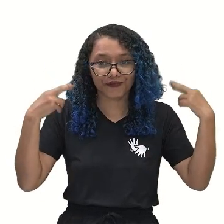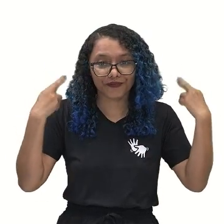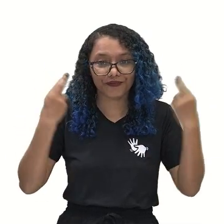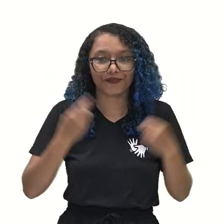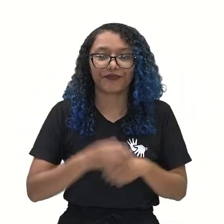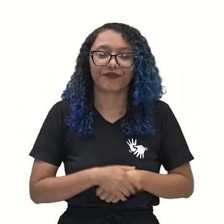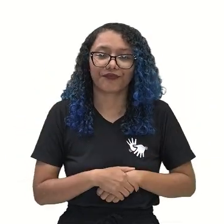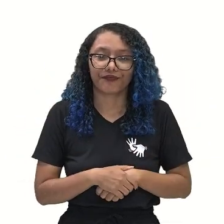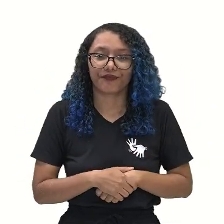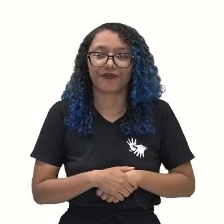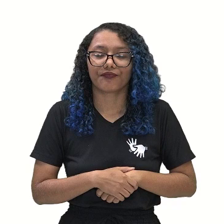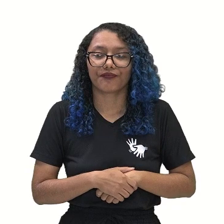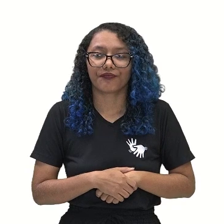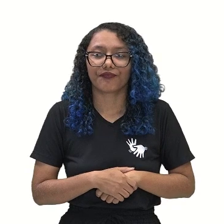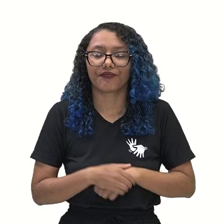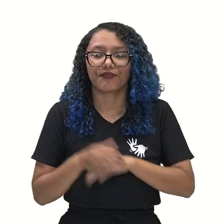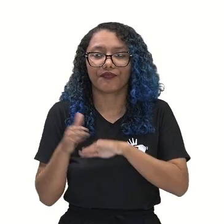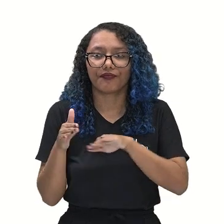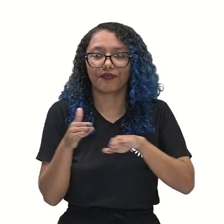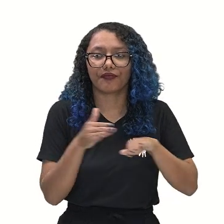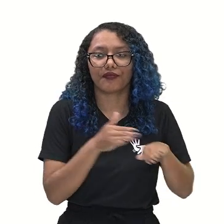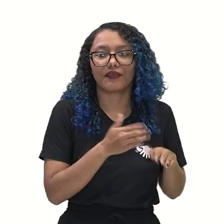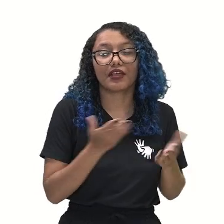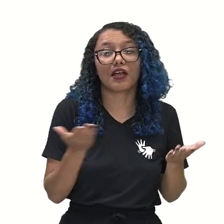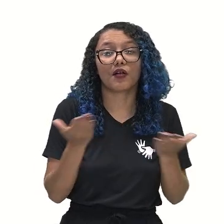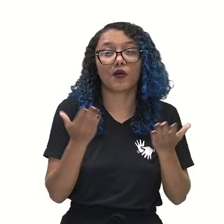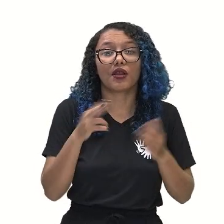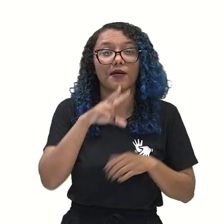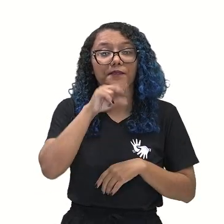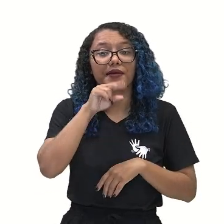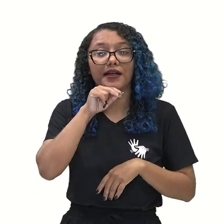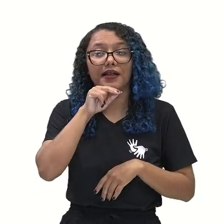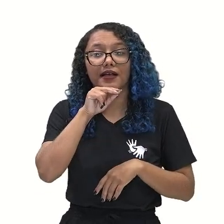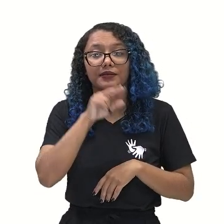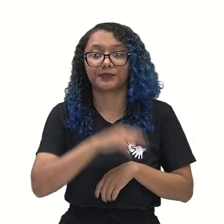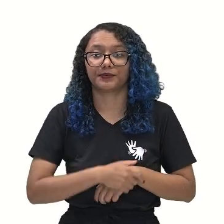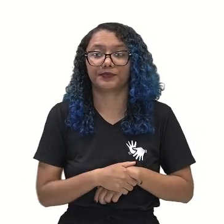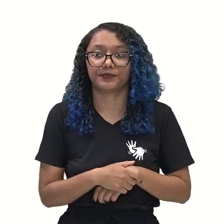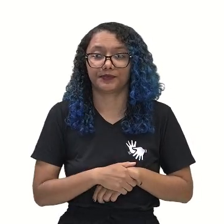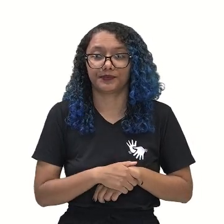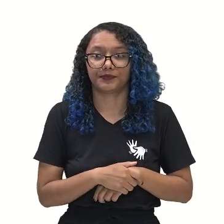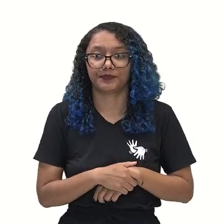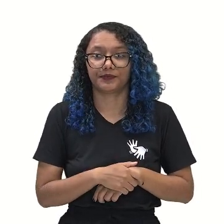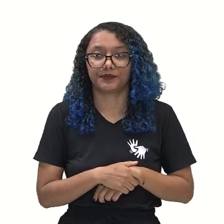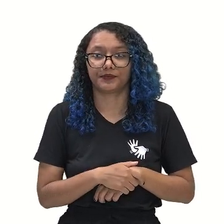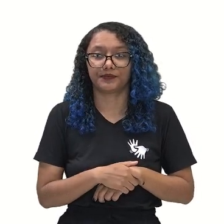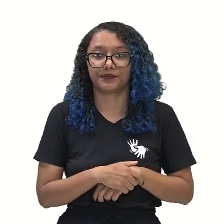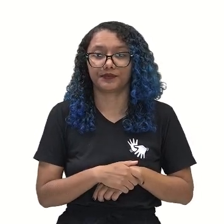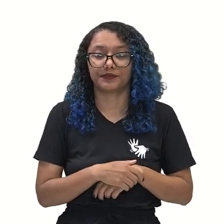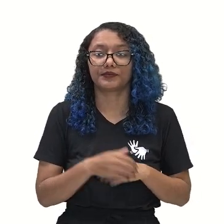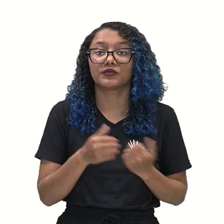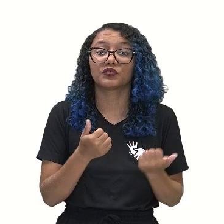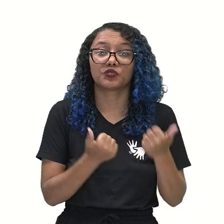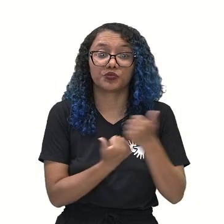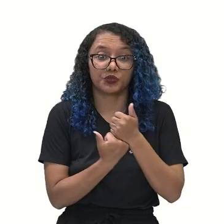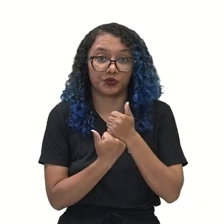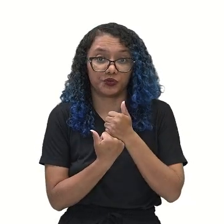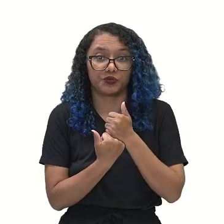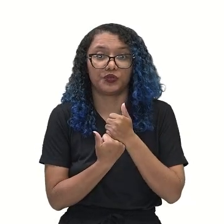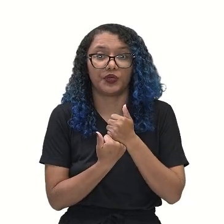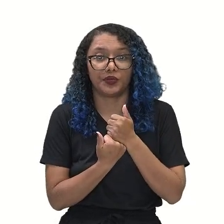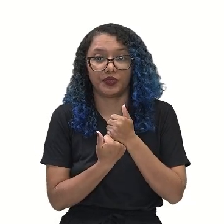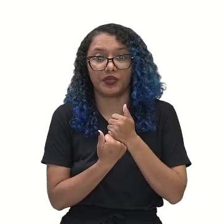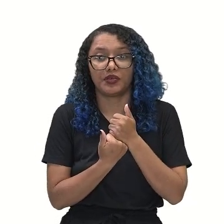ovelhas, agora vamos encontrar os patos. Só é substituir nas originais, ó. Pegando